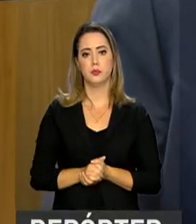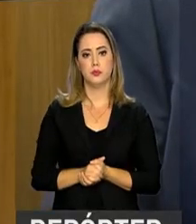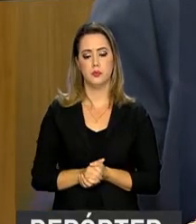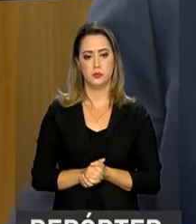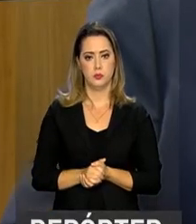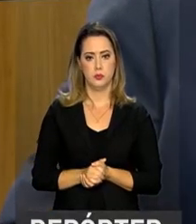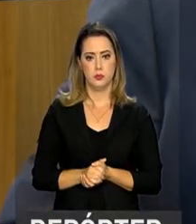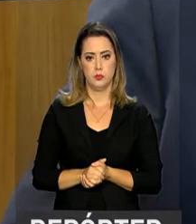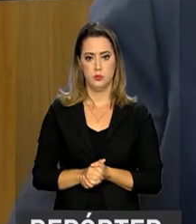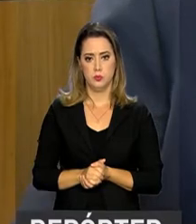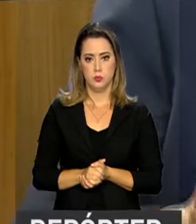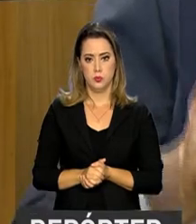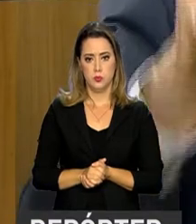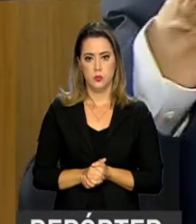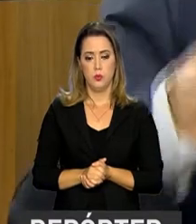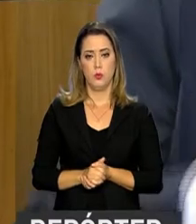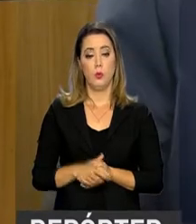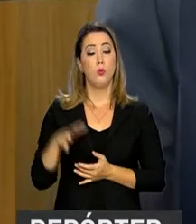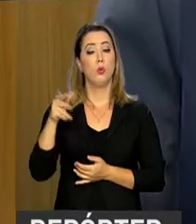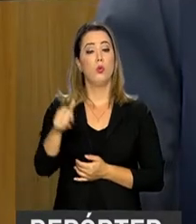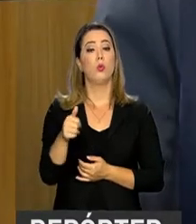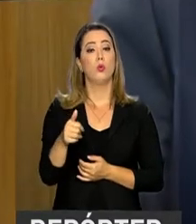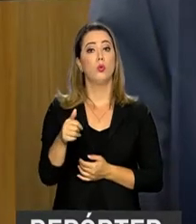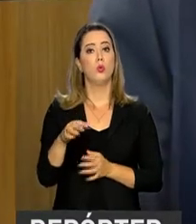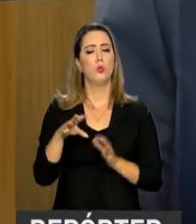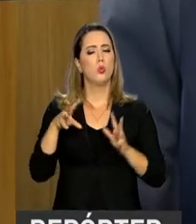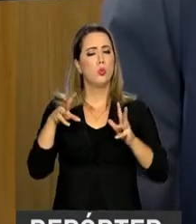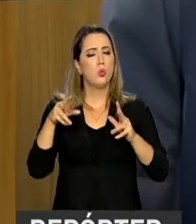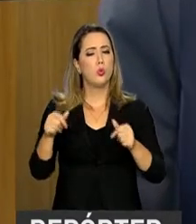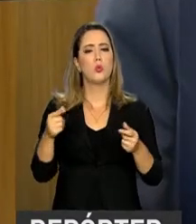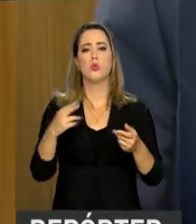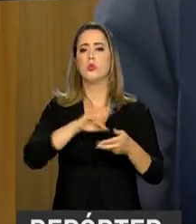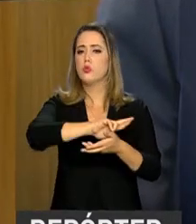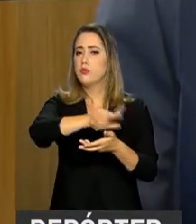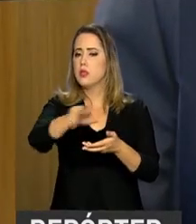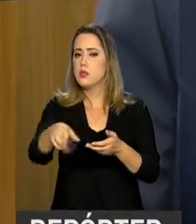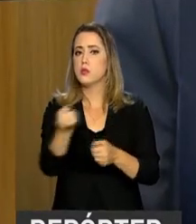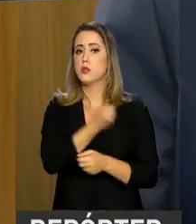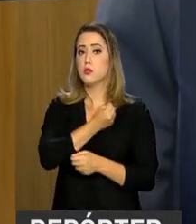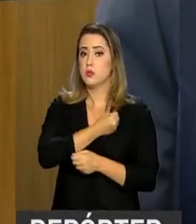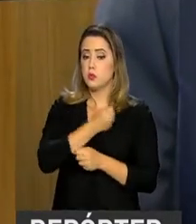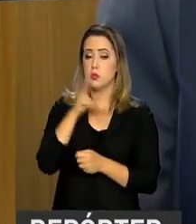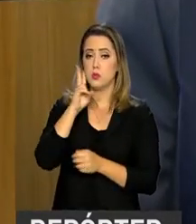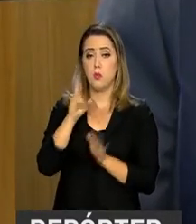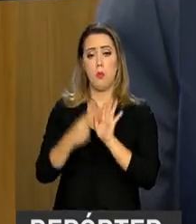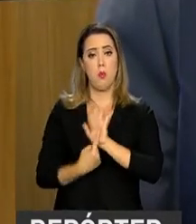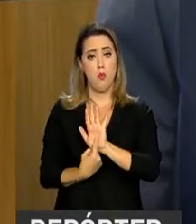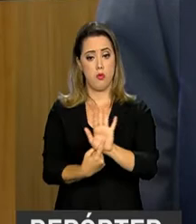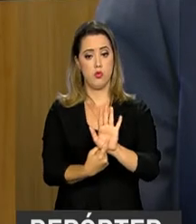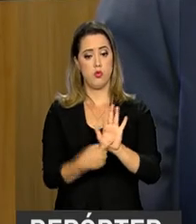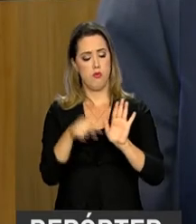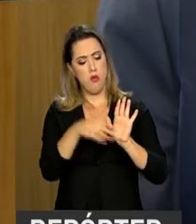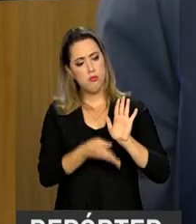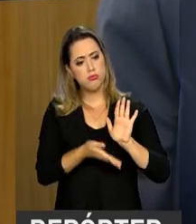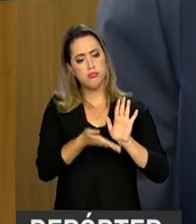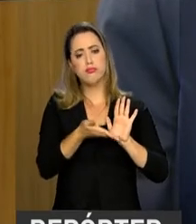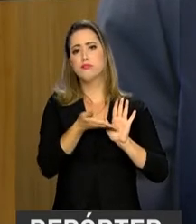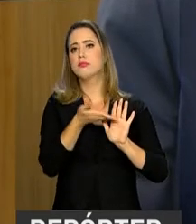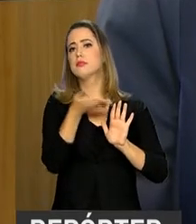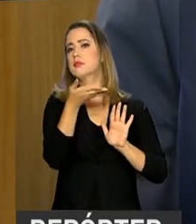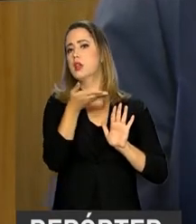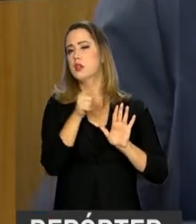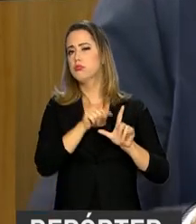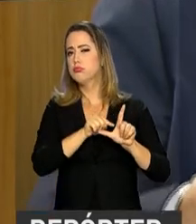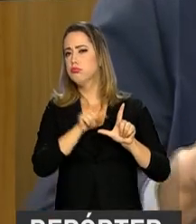indicadores mostram que é muito provável que seja um crescimento acima disso há muitos